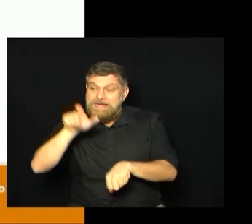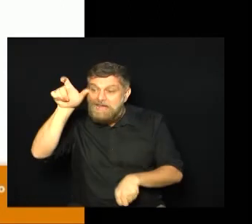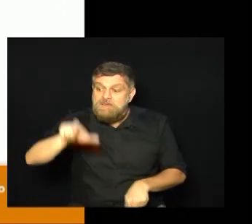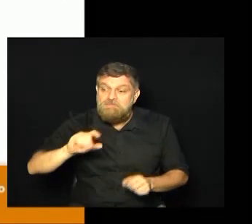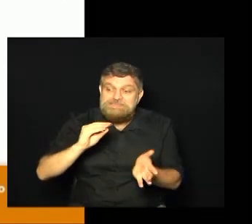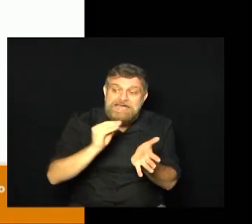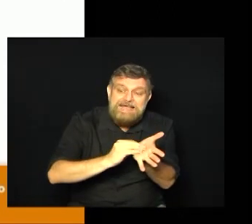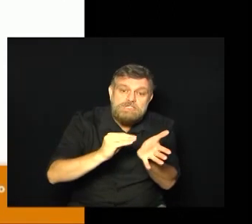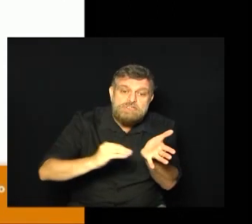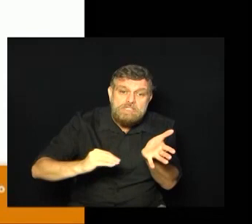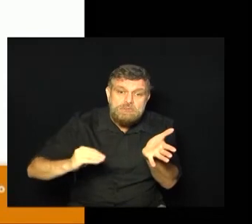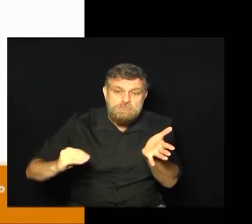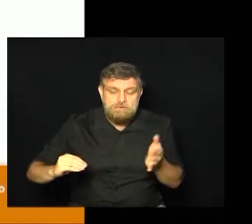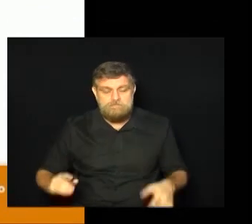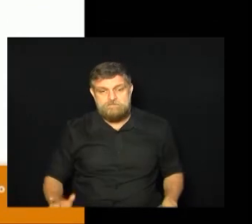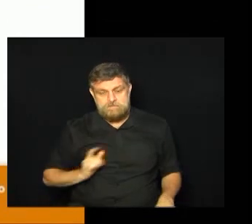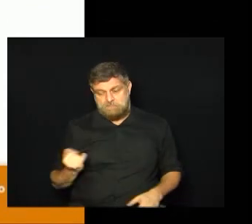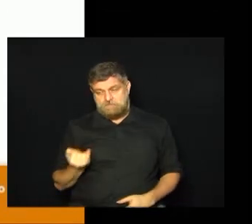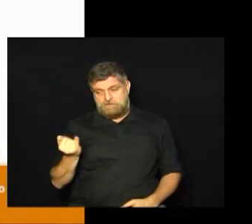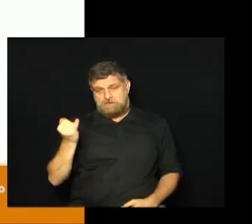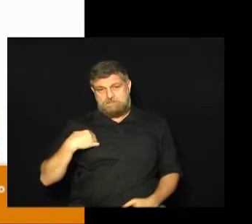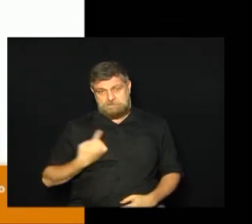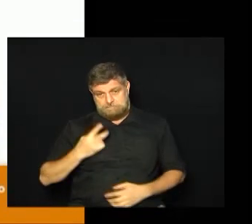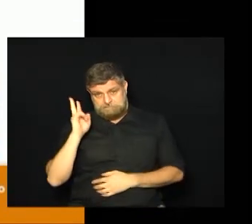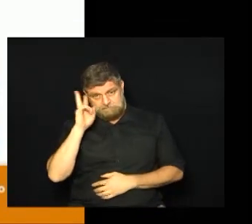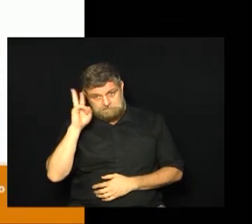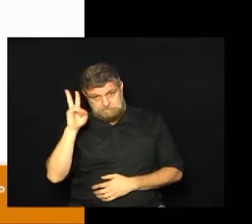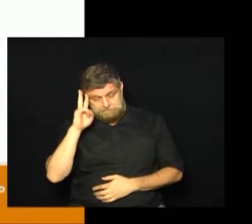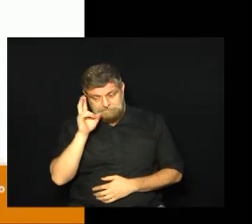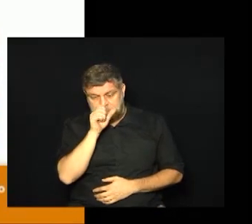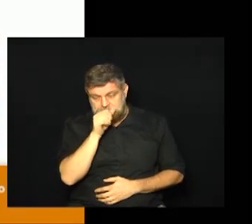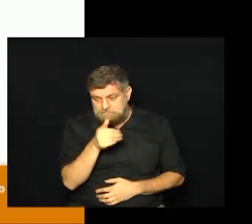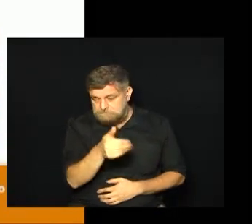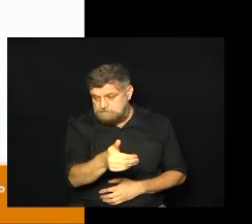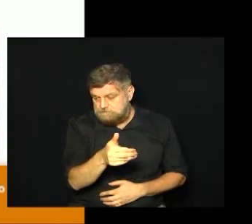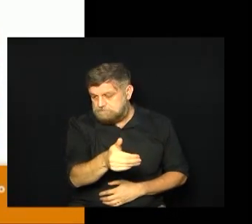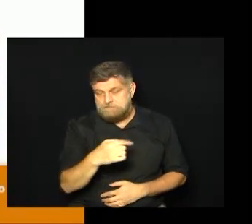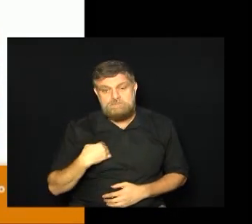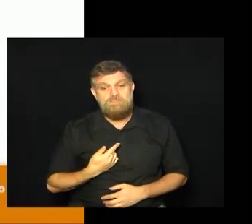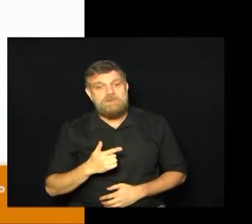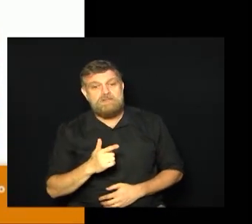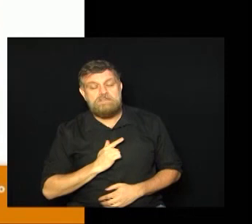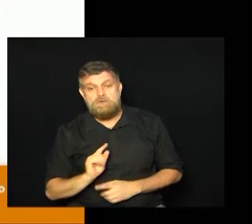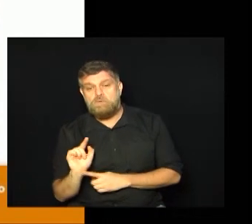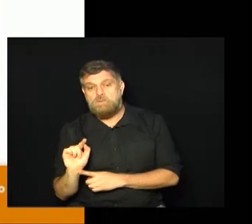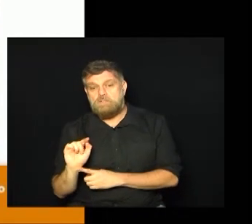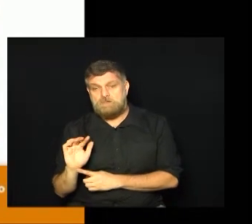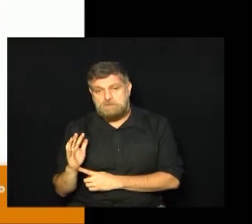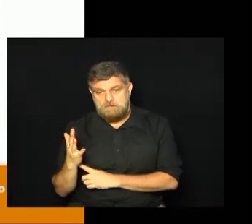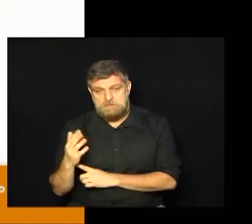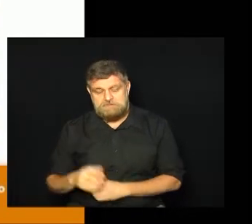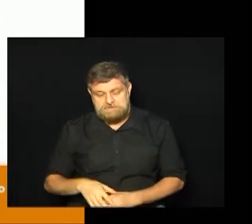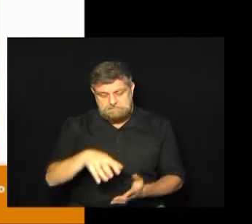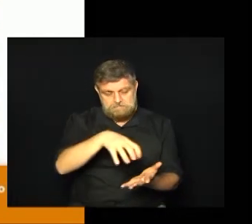foi agendado. Importante a gente lembrar que no próximo sábado a gente tem, olha, centros